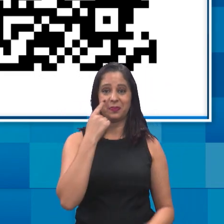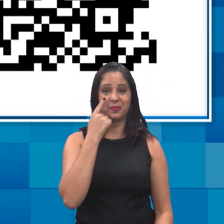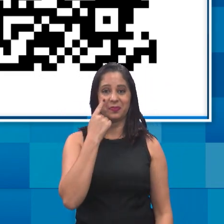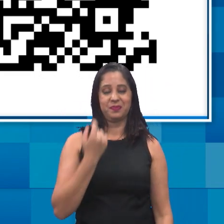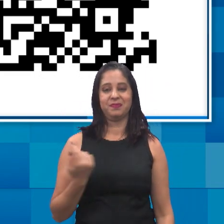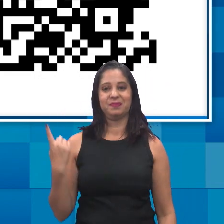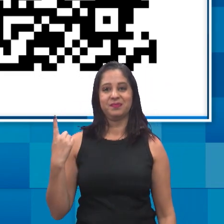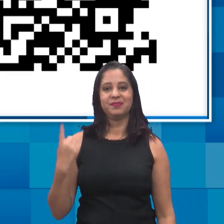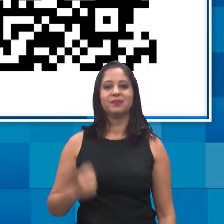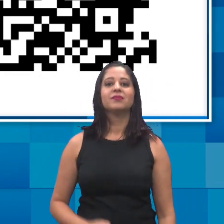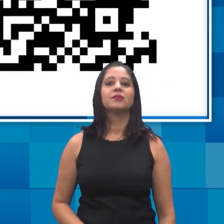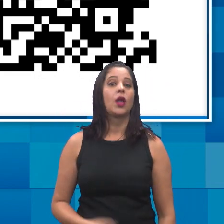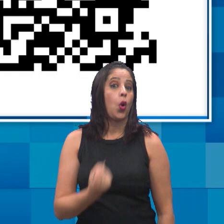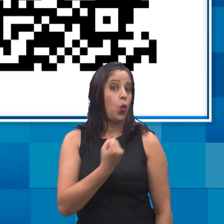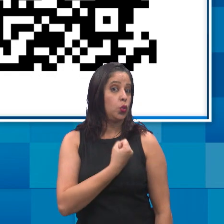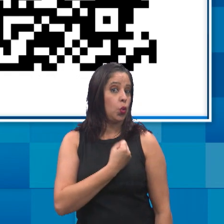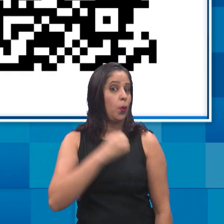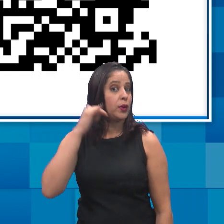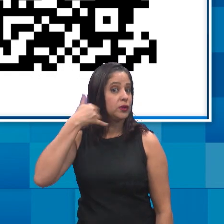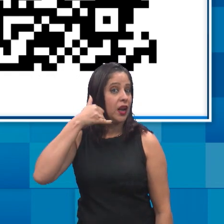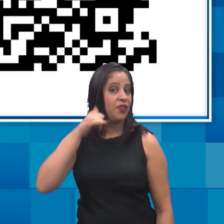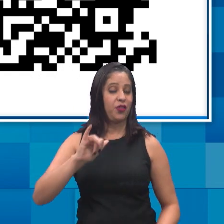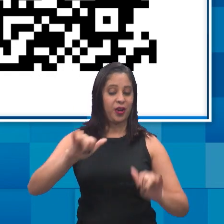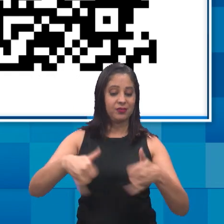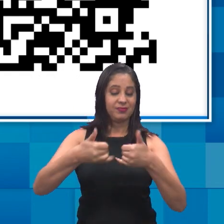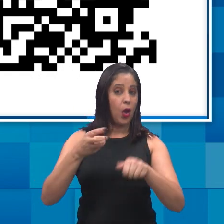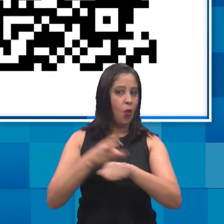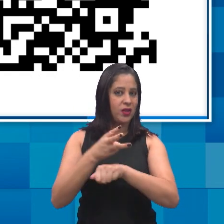@Rafael_Pascucci, e o nosso telefone WhatsApp aqui do gabinete,